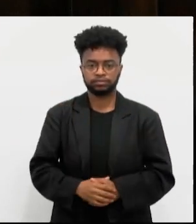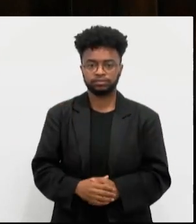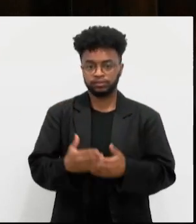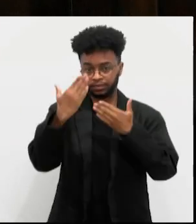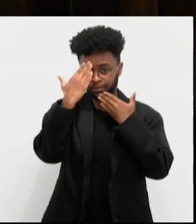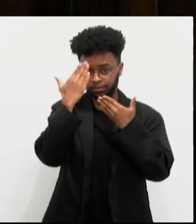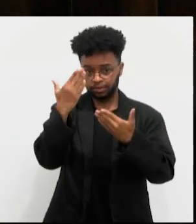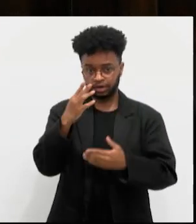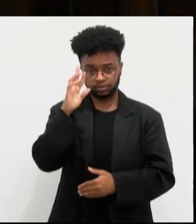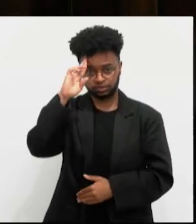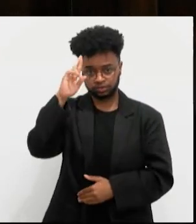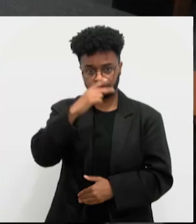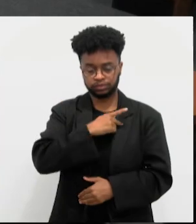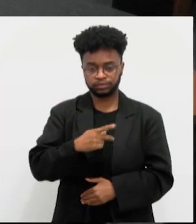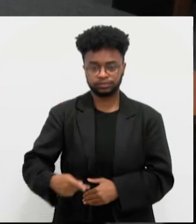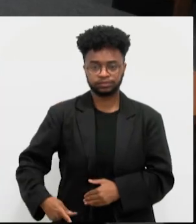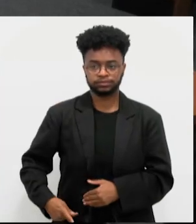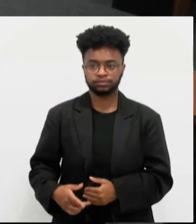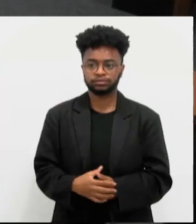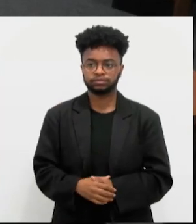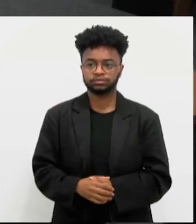Muito obrigado, senhor presidente.